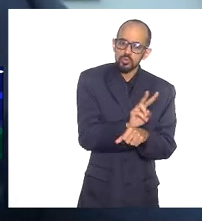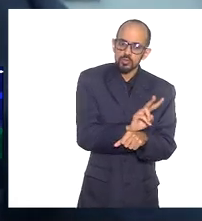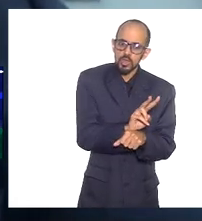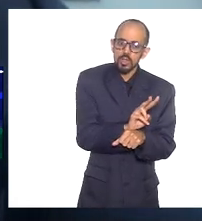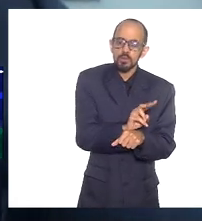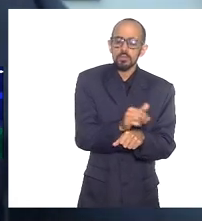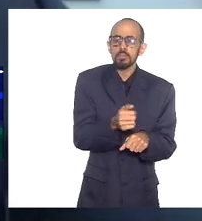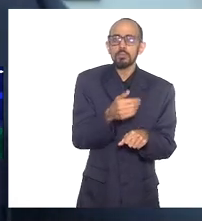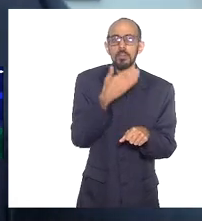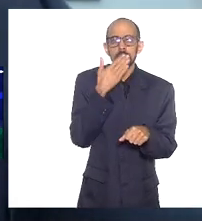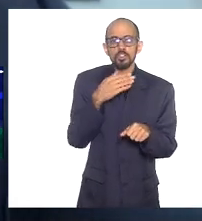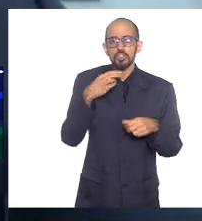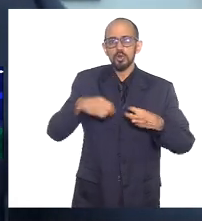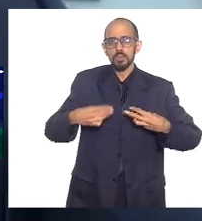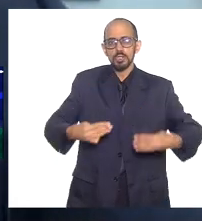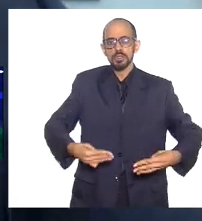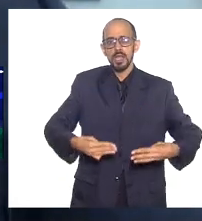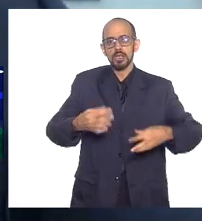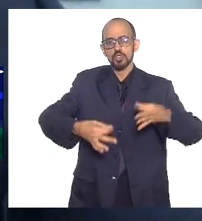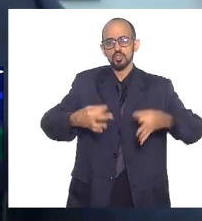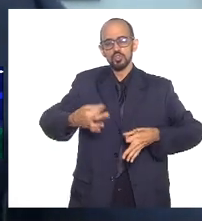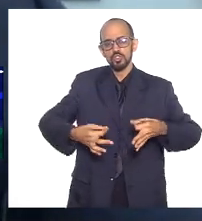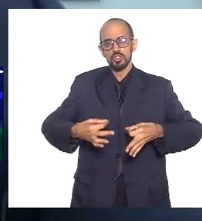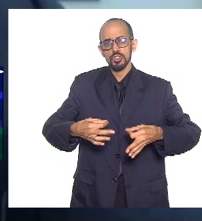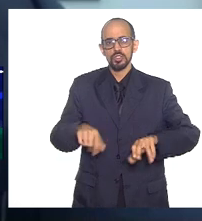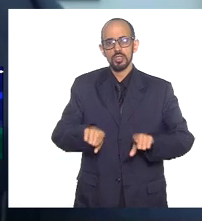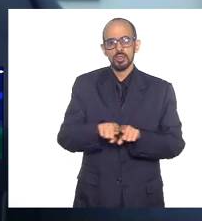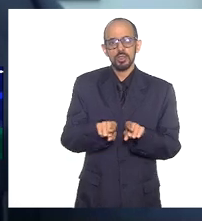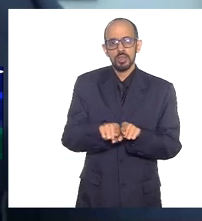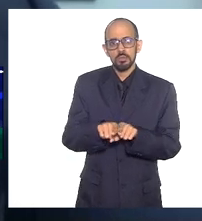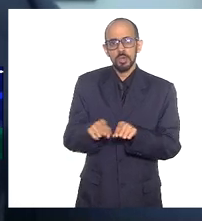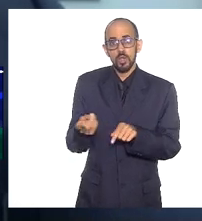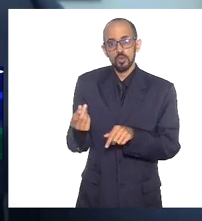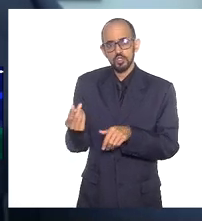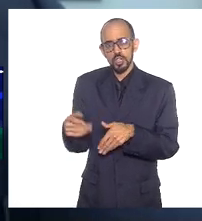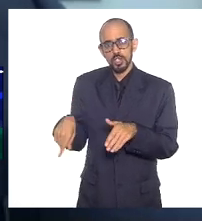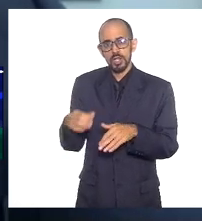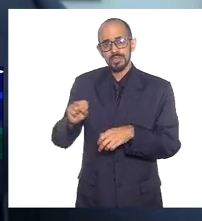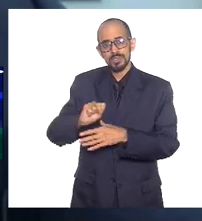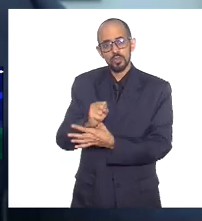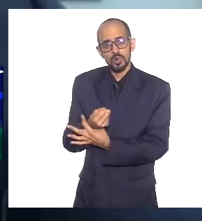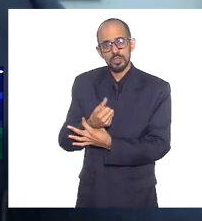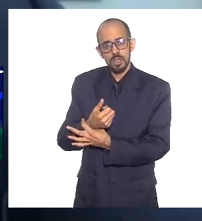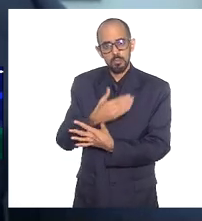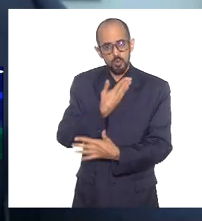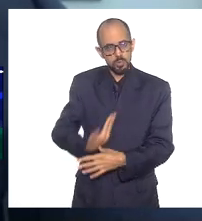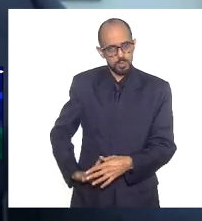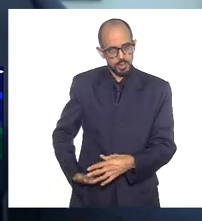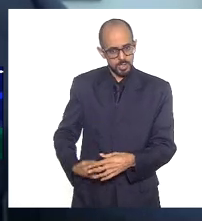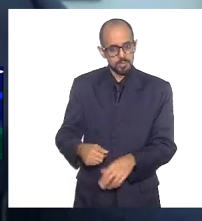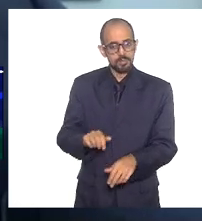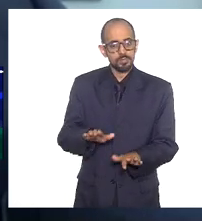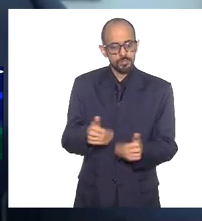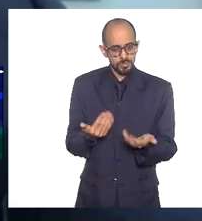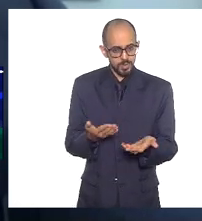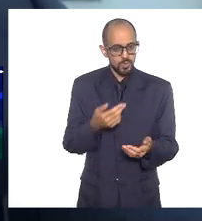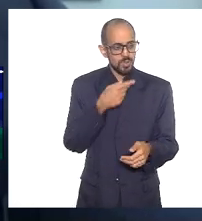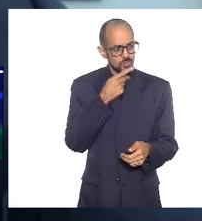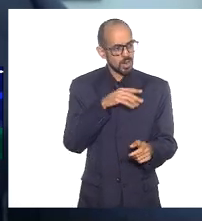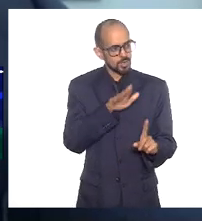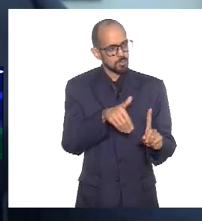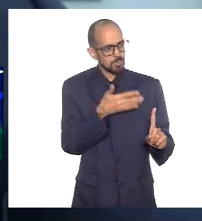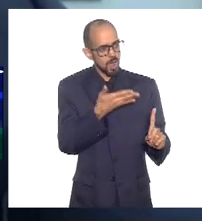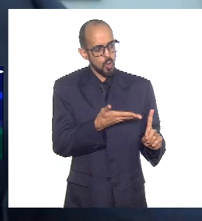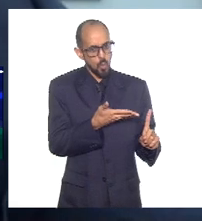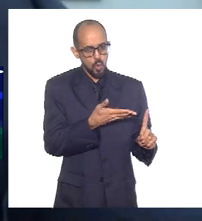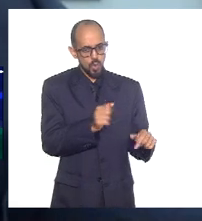Justiça, segurança pública, fundos de segurança pública. Então, desde já, sempre digo que é uma honra estar